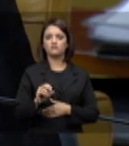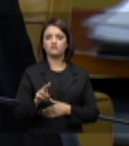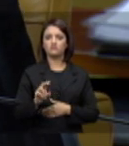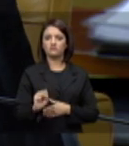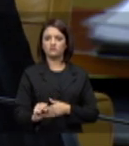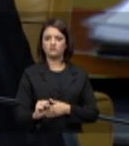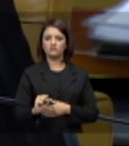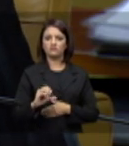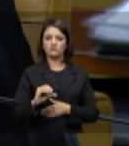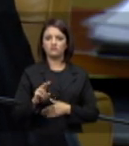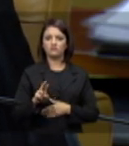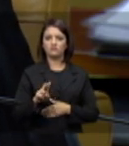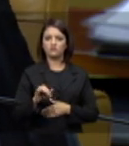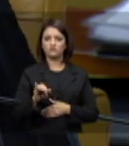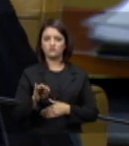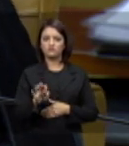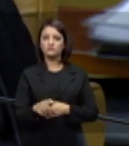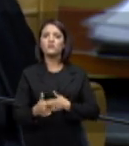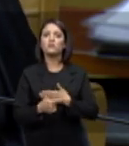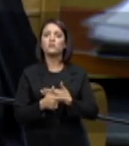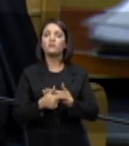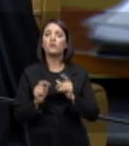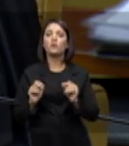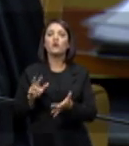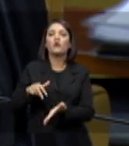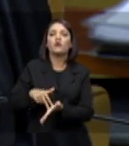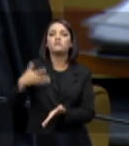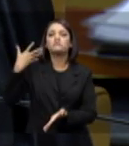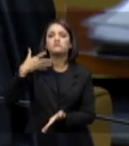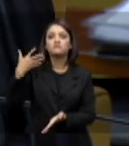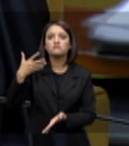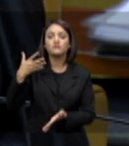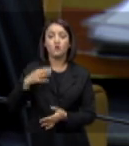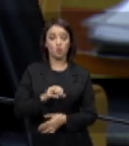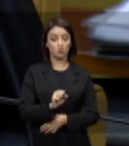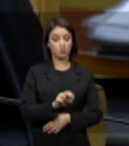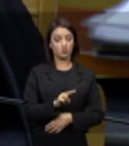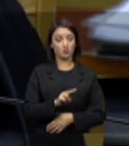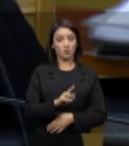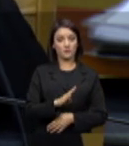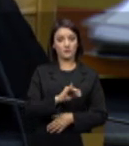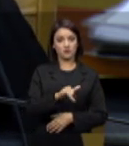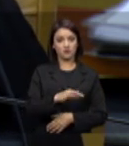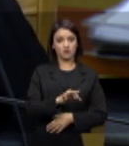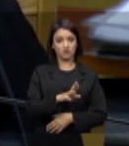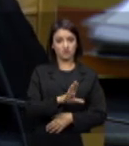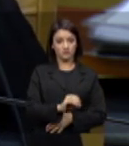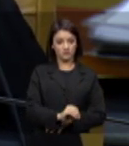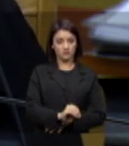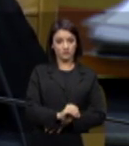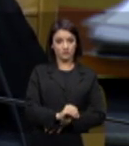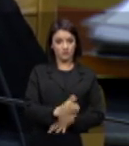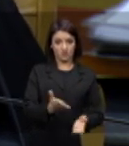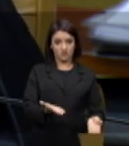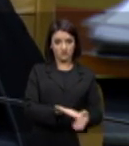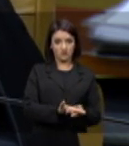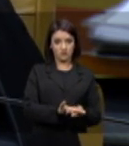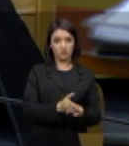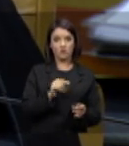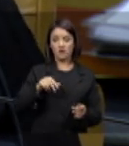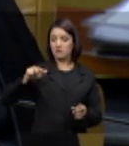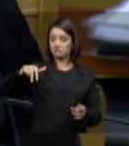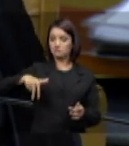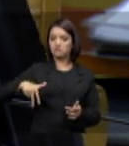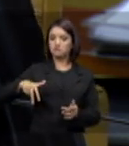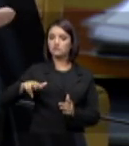constitucional especialmente nos processos objetivos os processos subjetivos é notório que os amigos